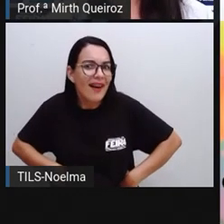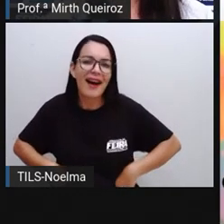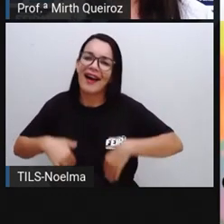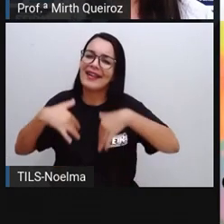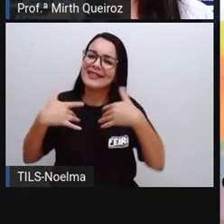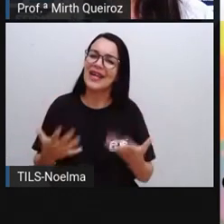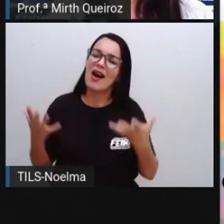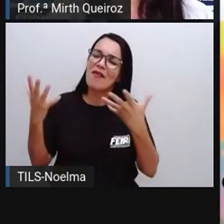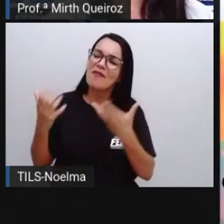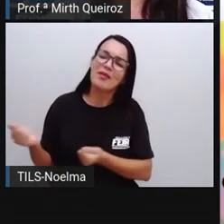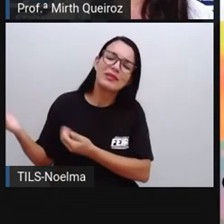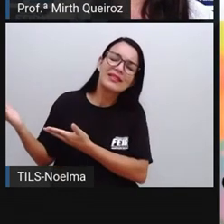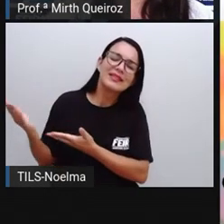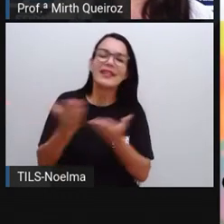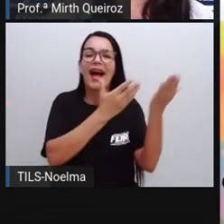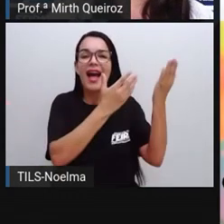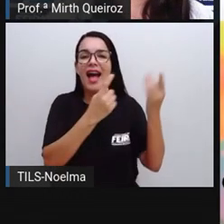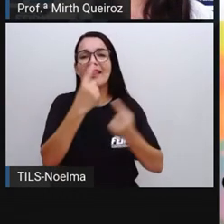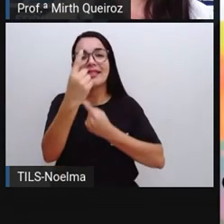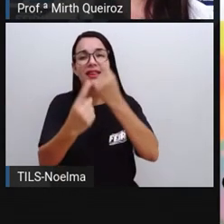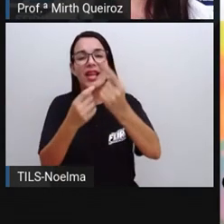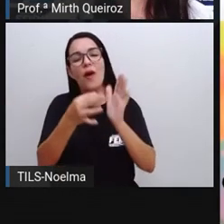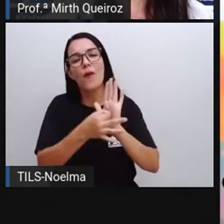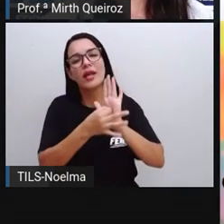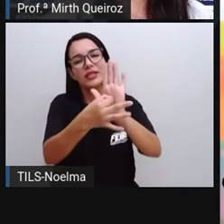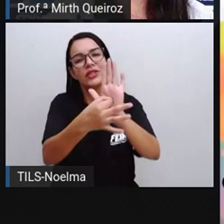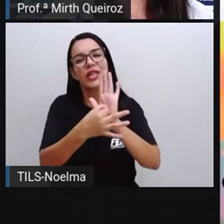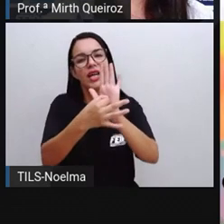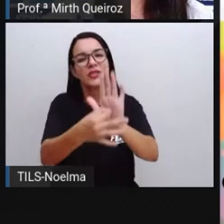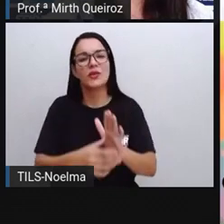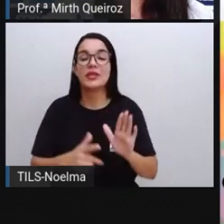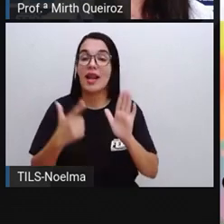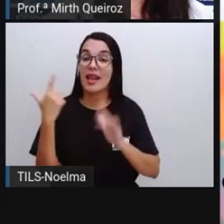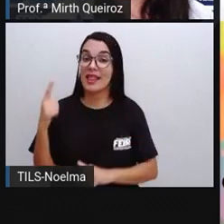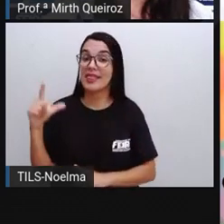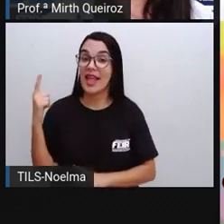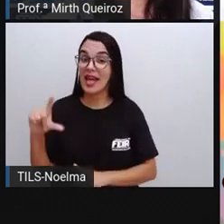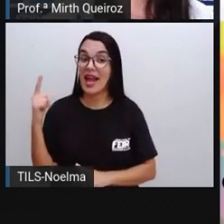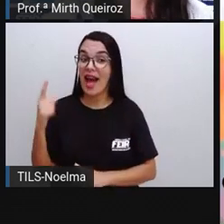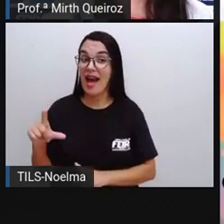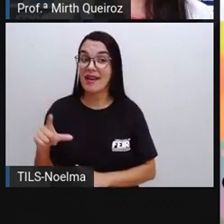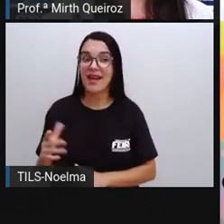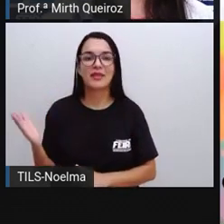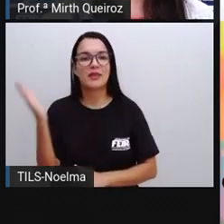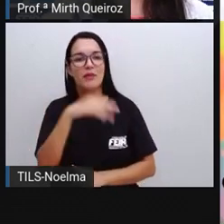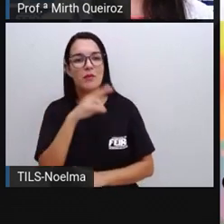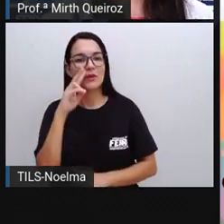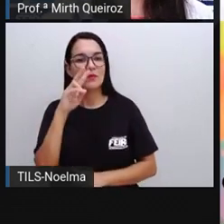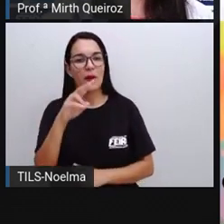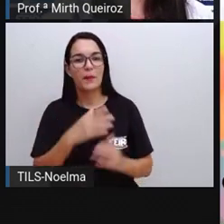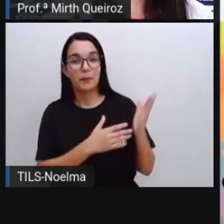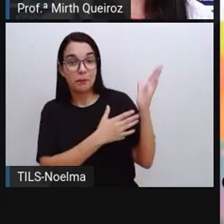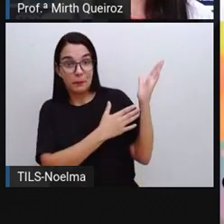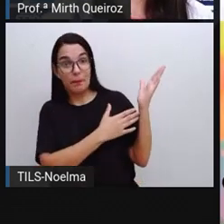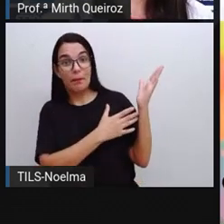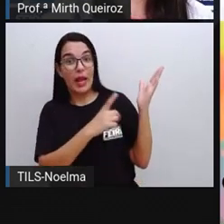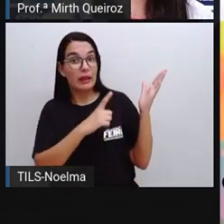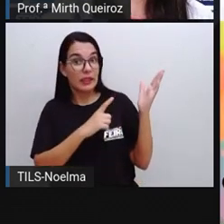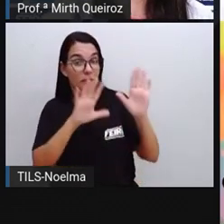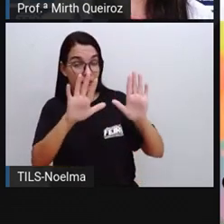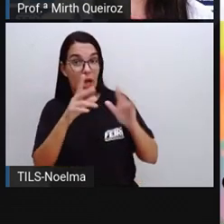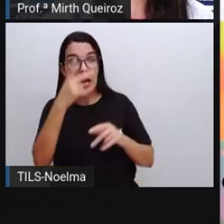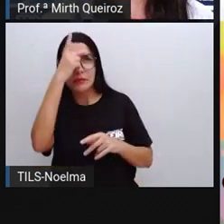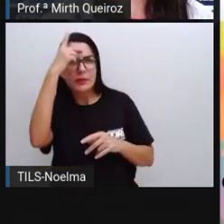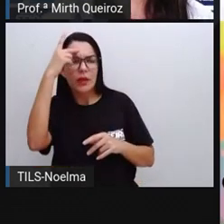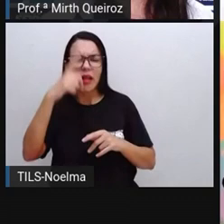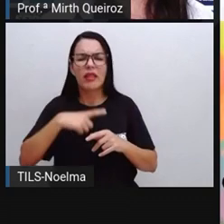Então vamos lá, que eu trouxe aqui para vocês algumas indicações literárias. Primeiro, as pessoas que têm muita dificuldade